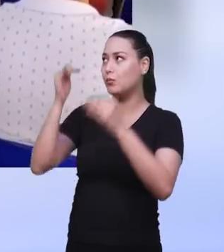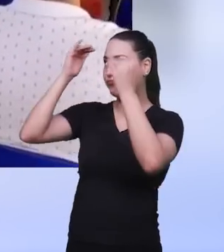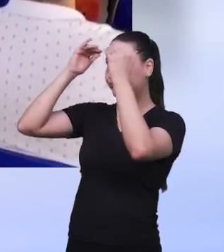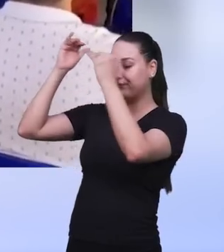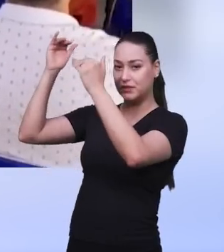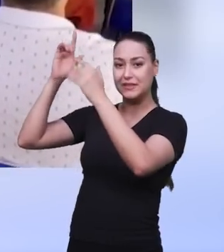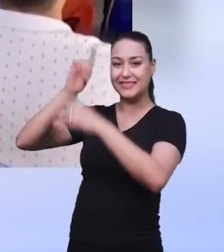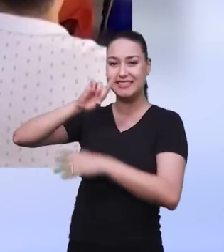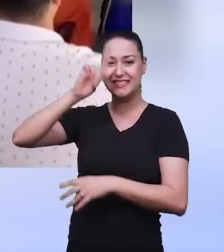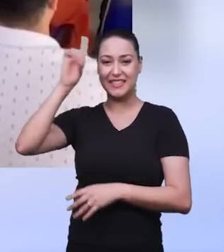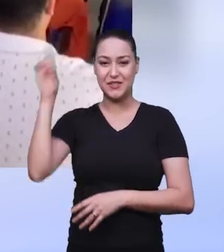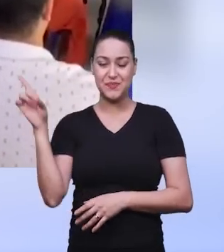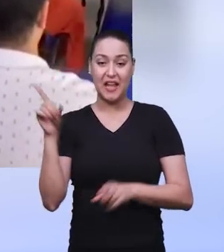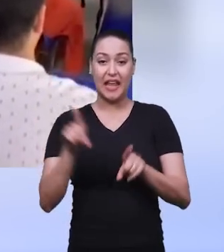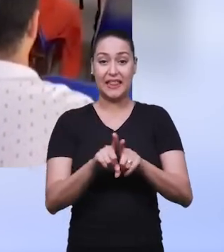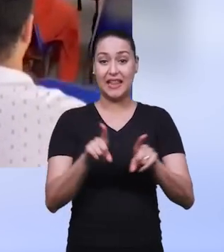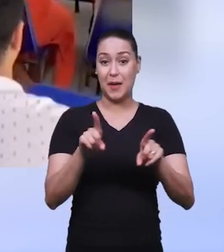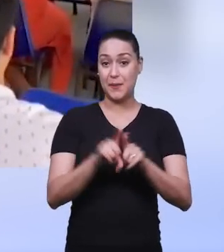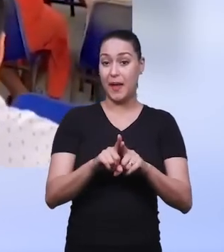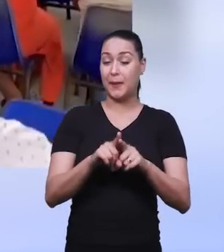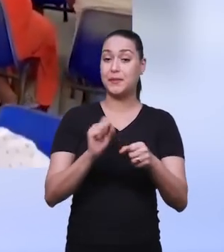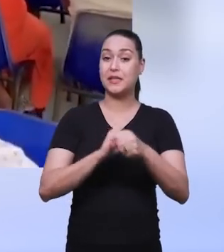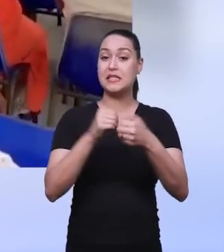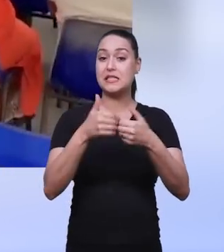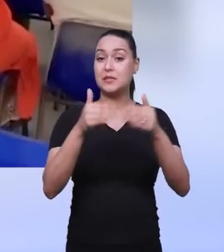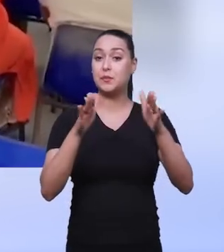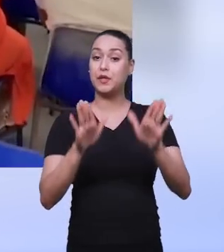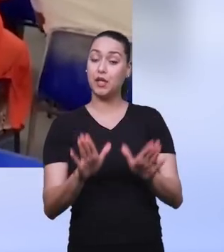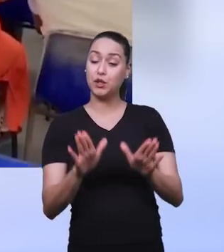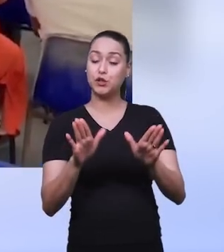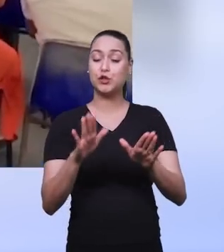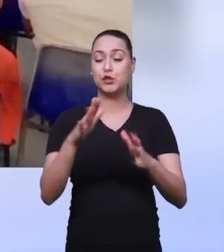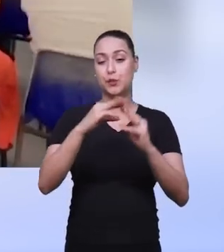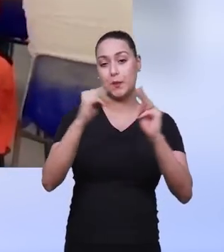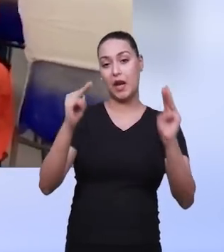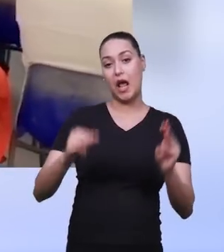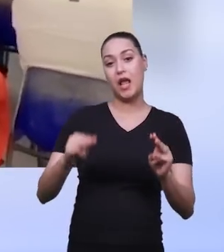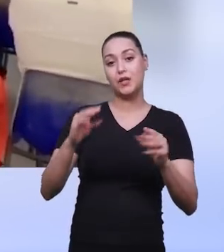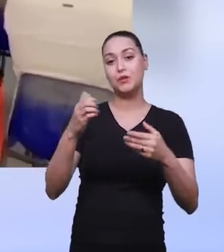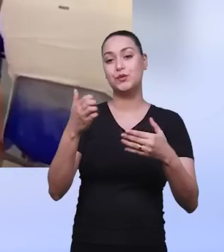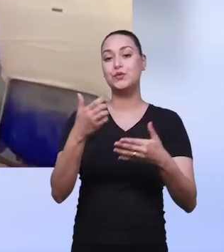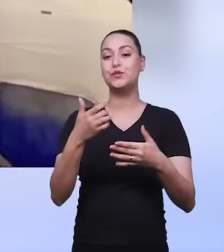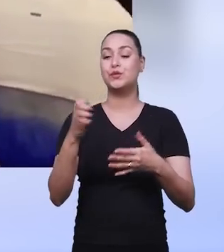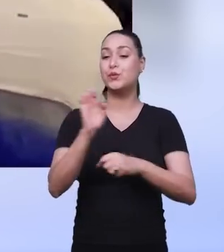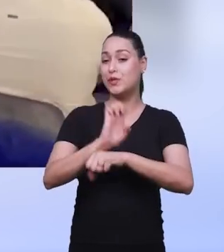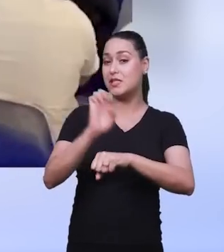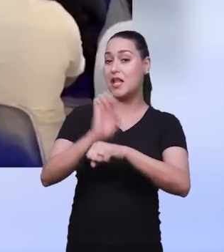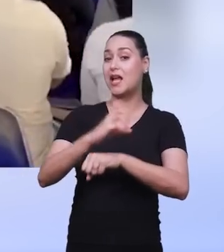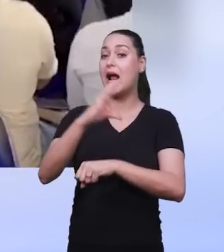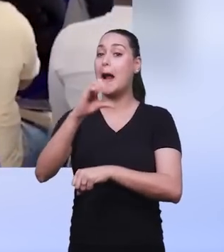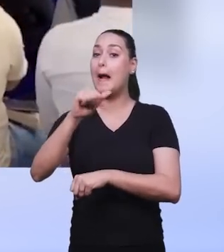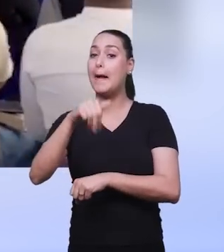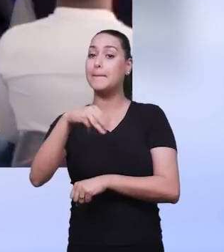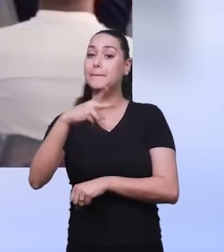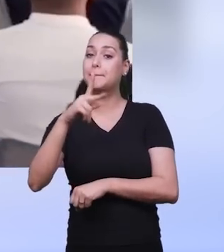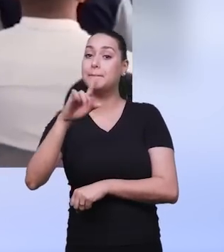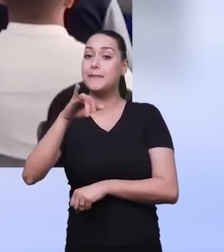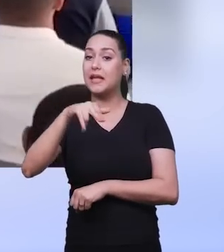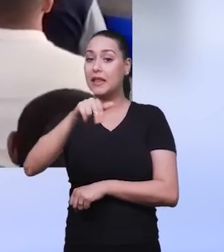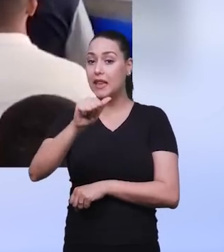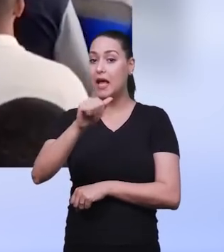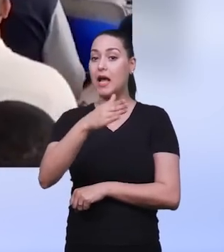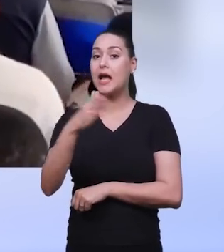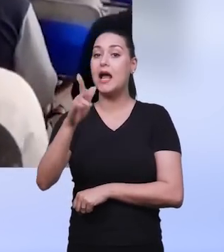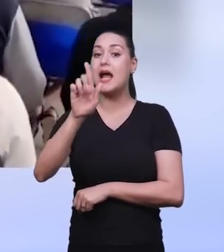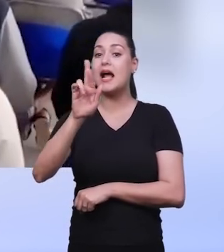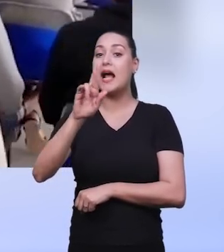também assistiram ao seminário de principiantes no Manaim do Estado, em Campina Grande. Uma bênção para todos deste estado, onde a obra do